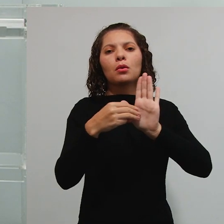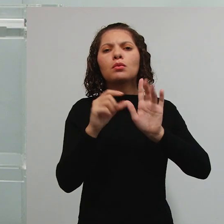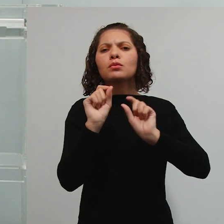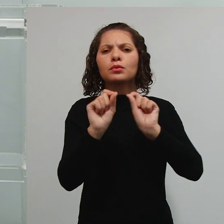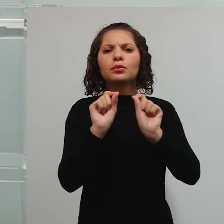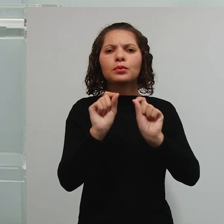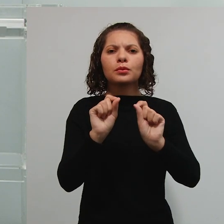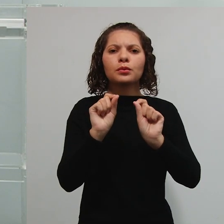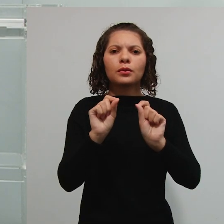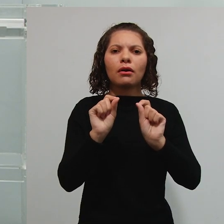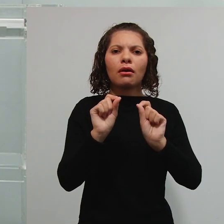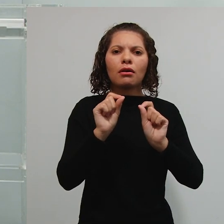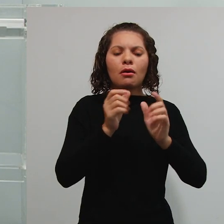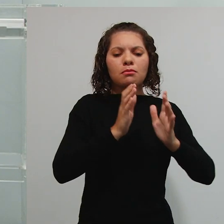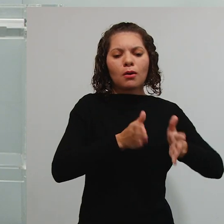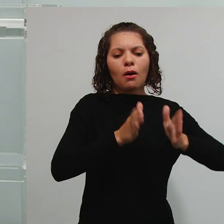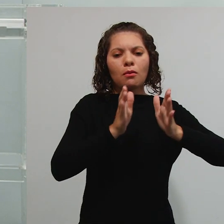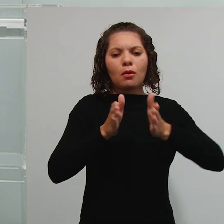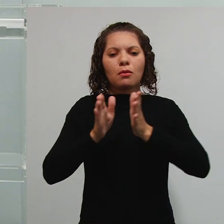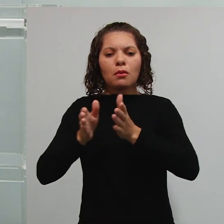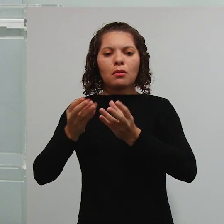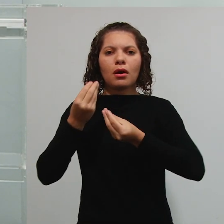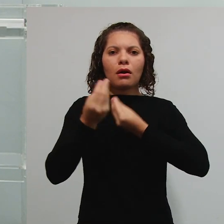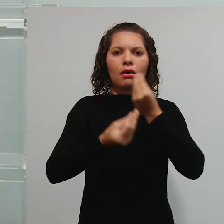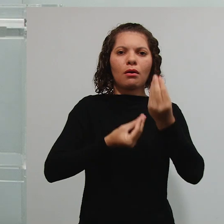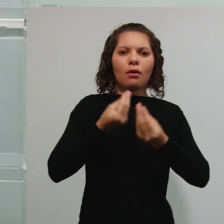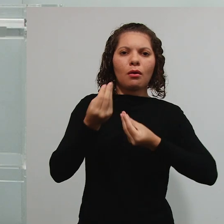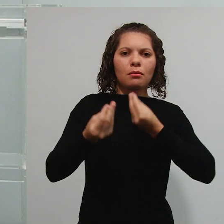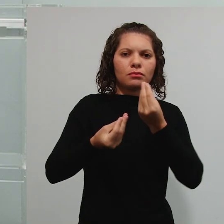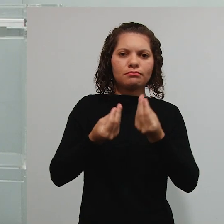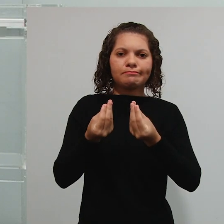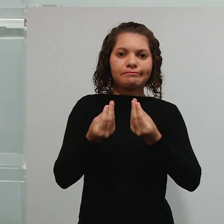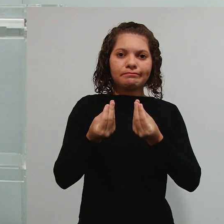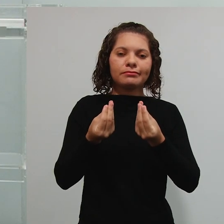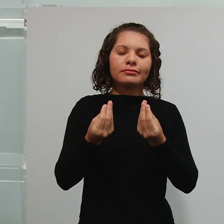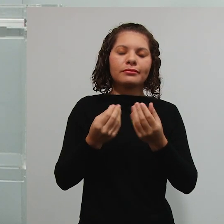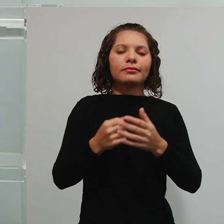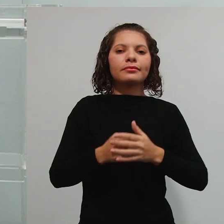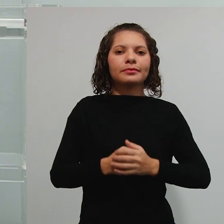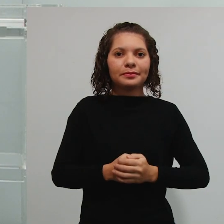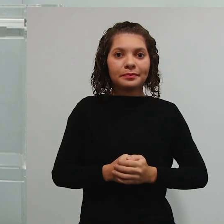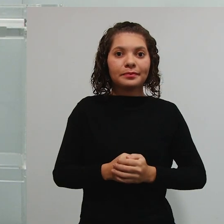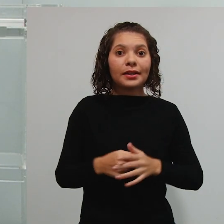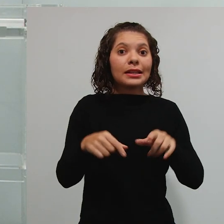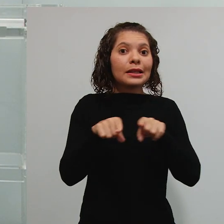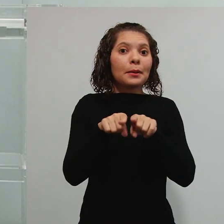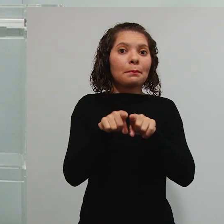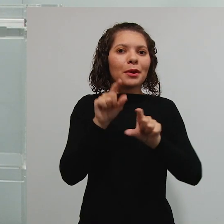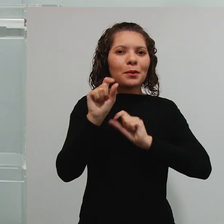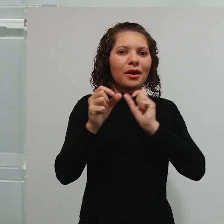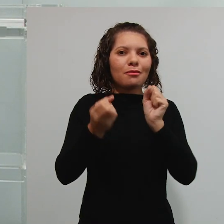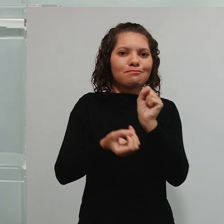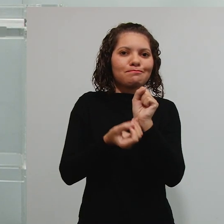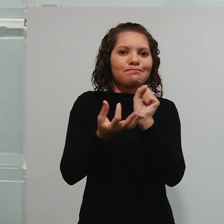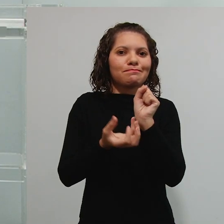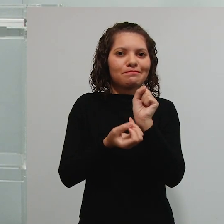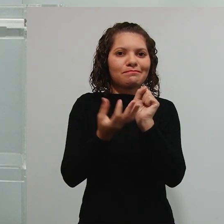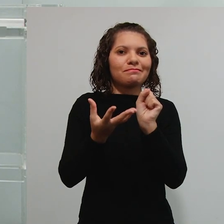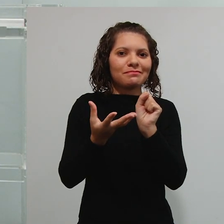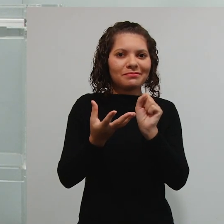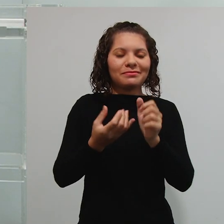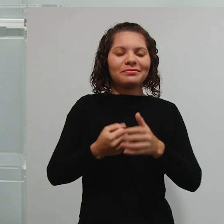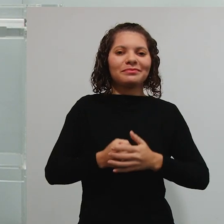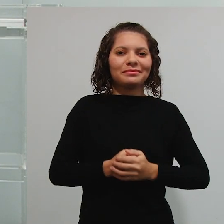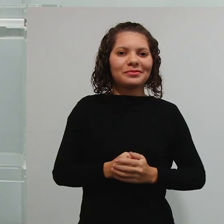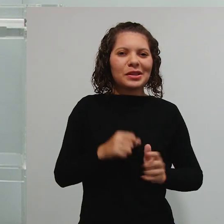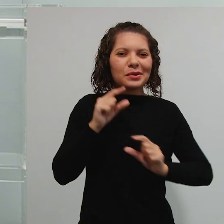do seu trabalho, como que ele está organizado, né? Como que ele foi feito. E aí, o quinto é spoiler. Né? O quinto